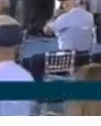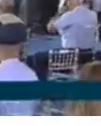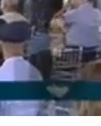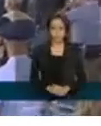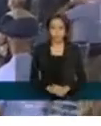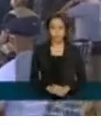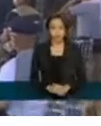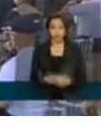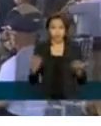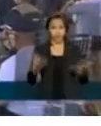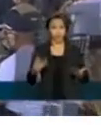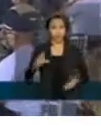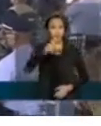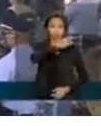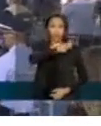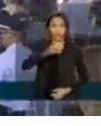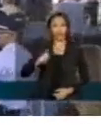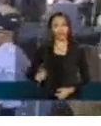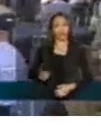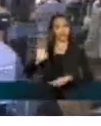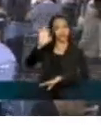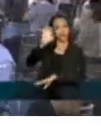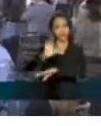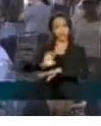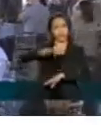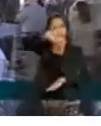Palavras do governador do estado do Mato Grosso do Sul.